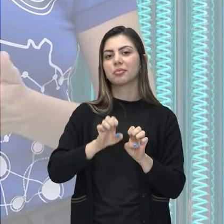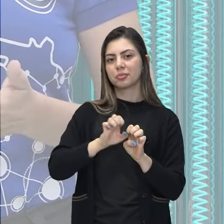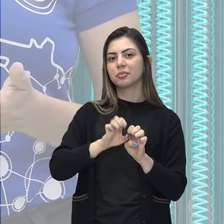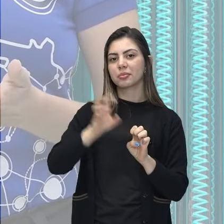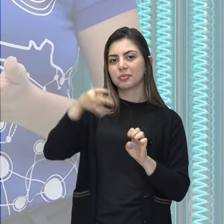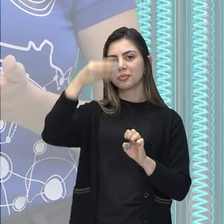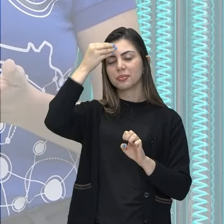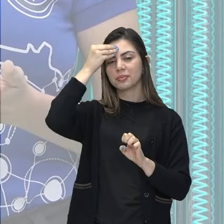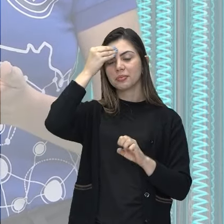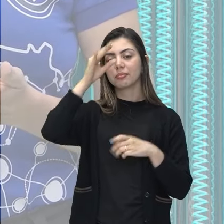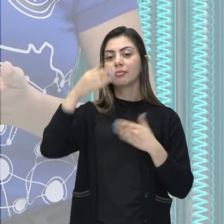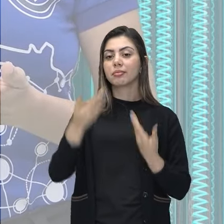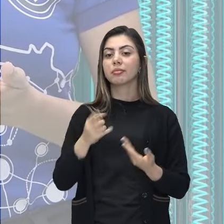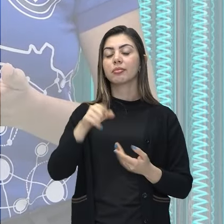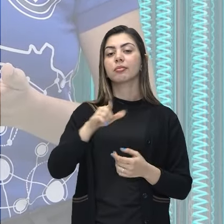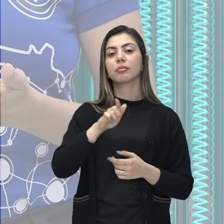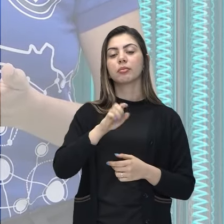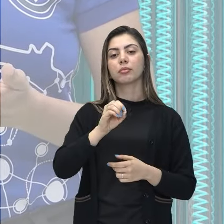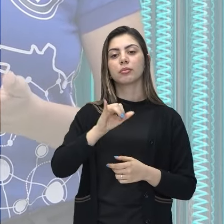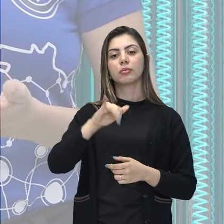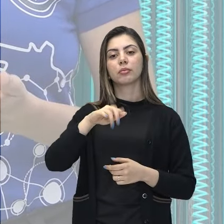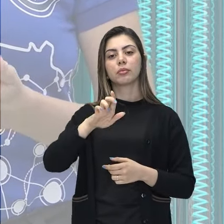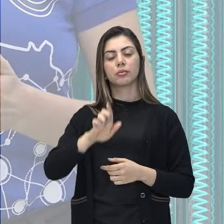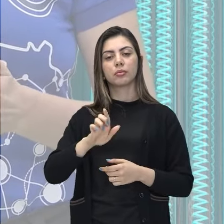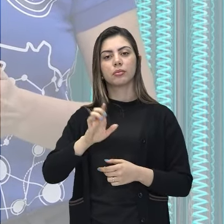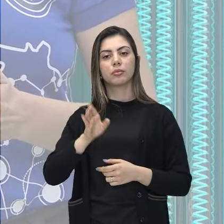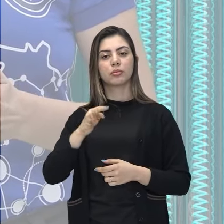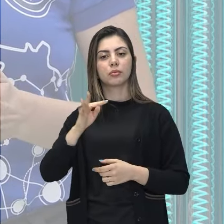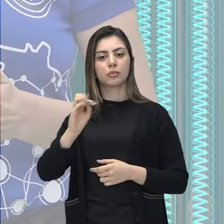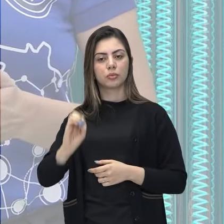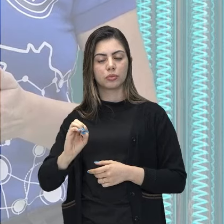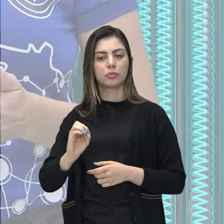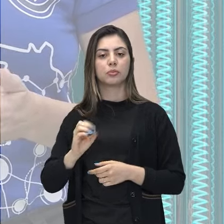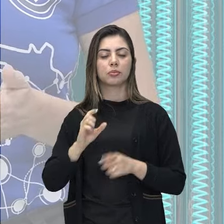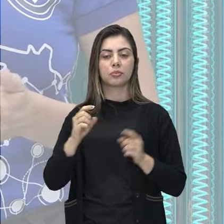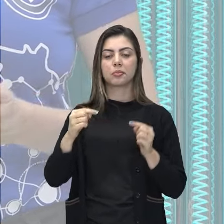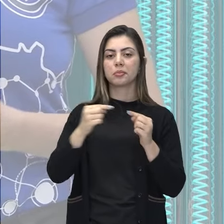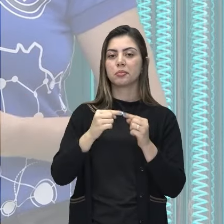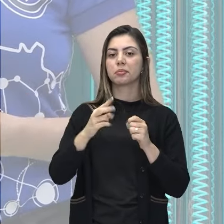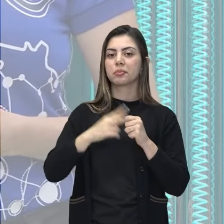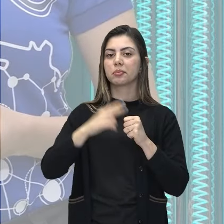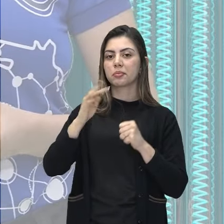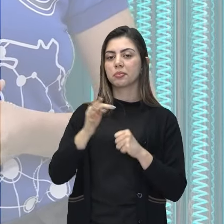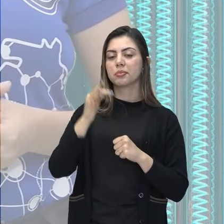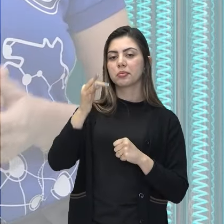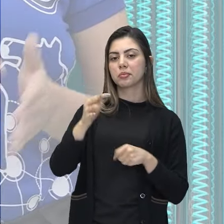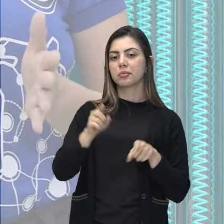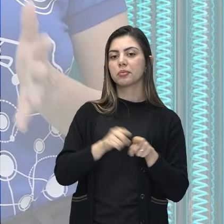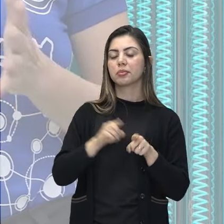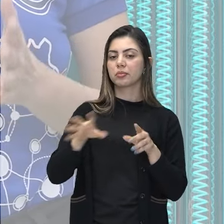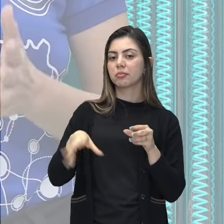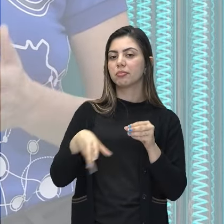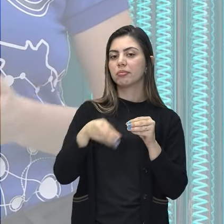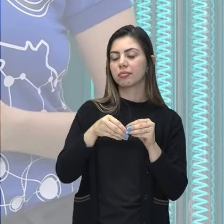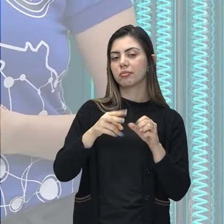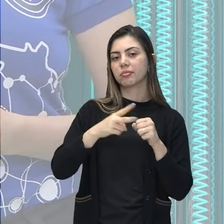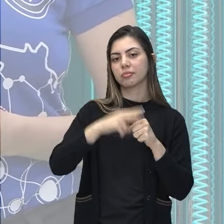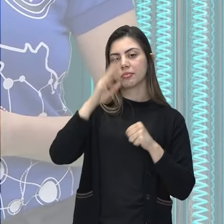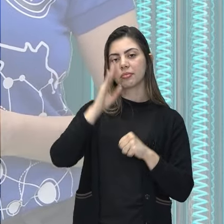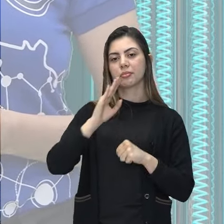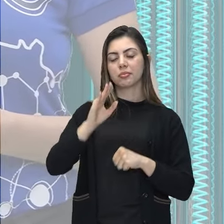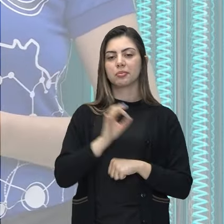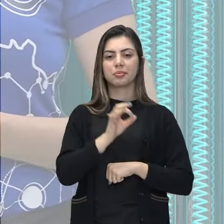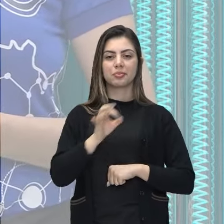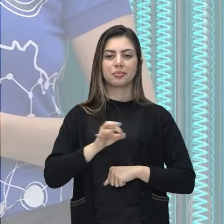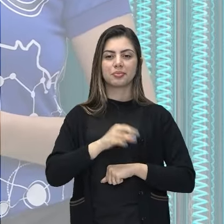deles, que é o going to, que indica o futuro, o verbo principal e o complemento caso, né, haja algum